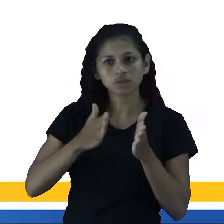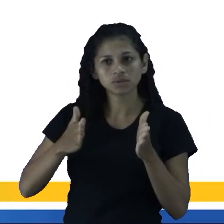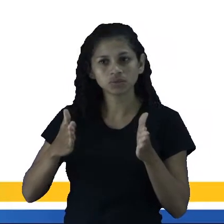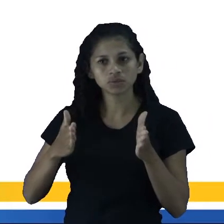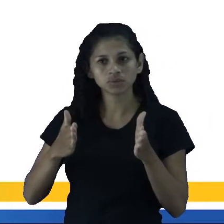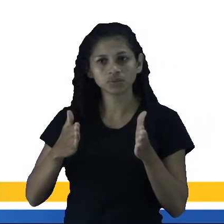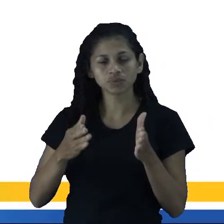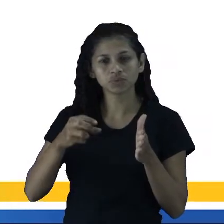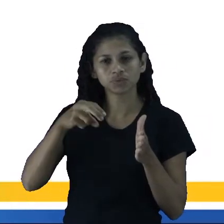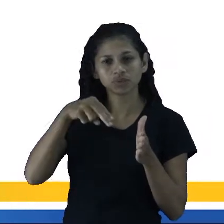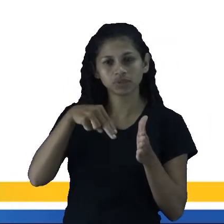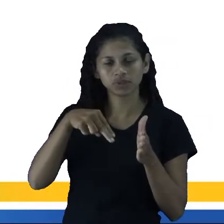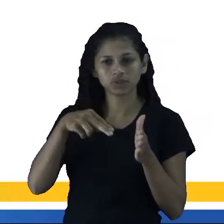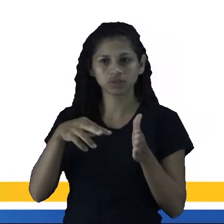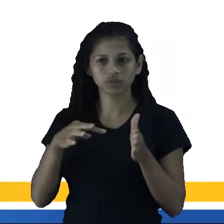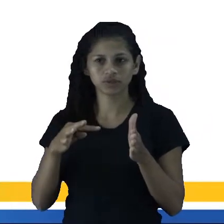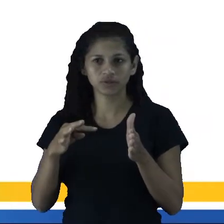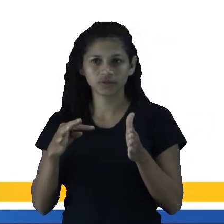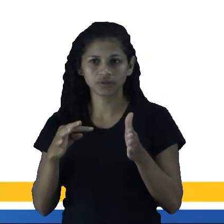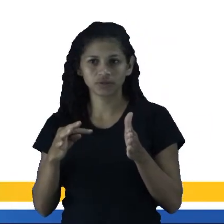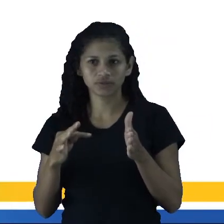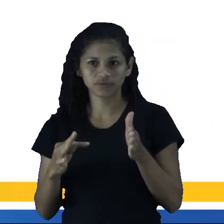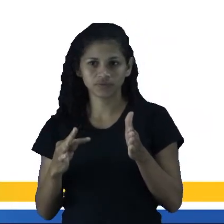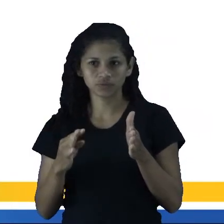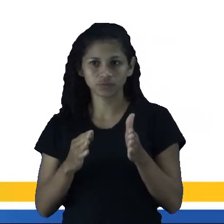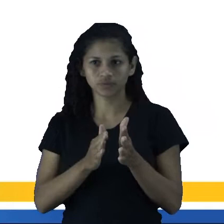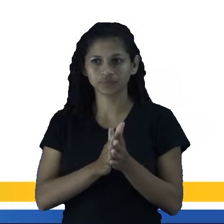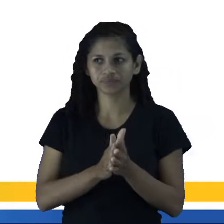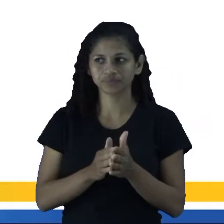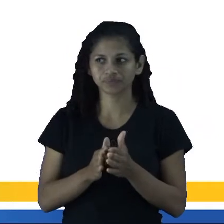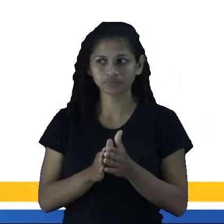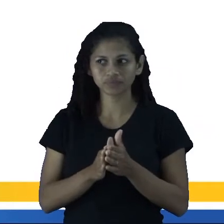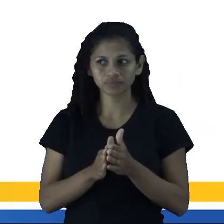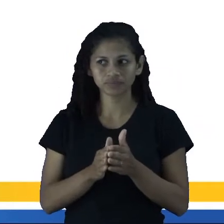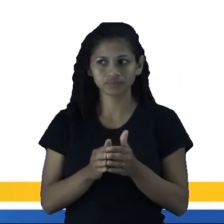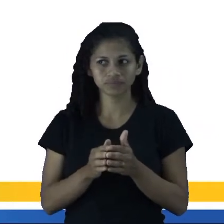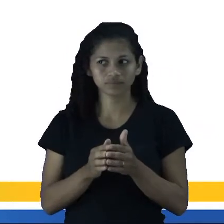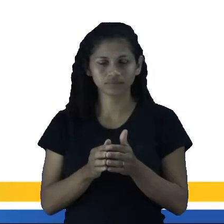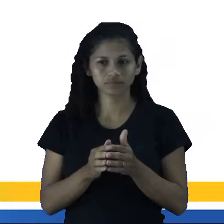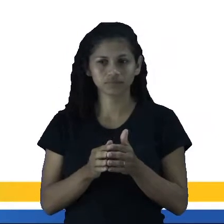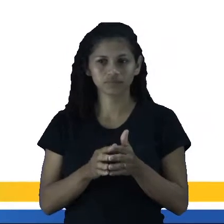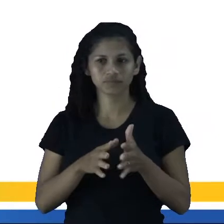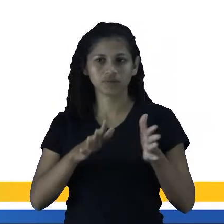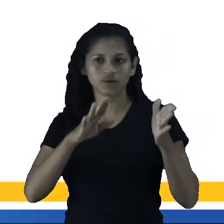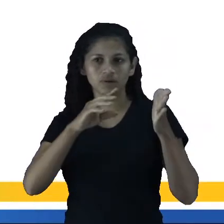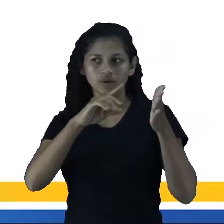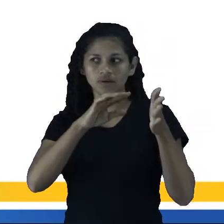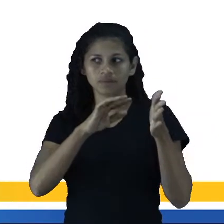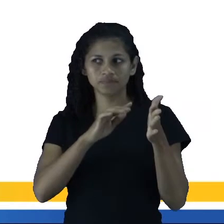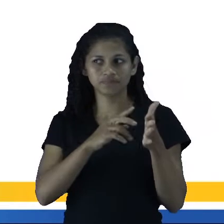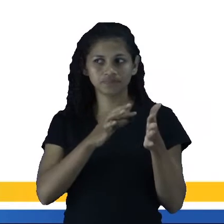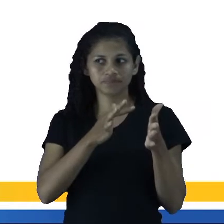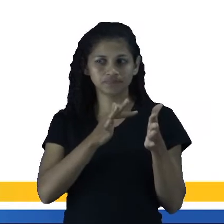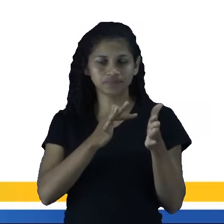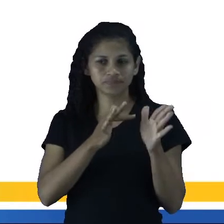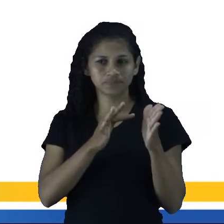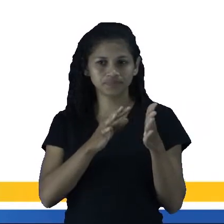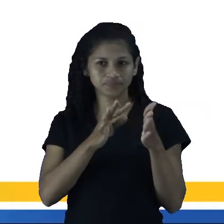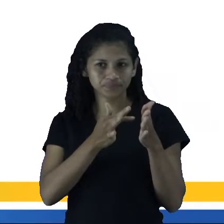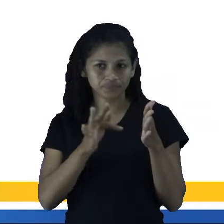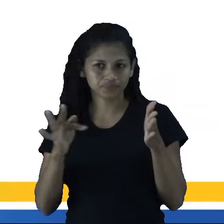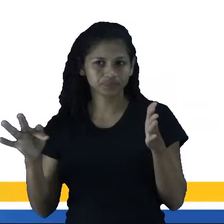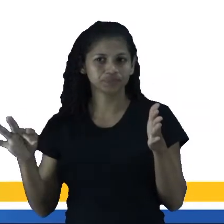fórmula n fatorial. Lembre-se que n fatorial foi abordado, tá, na aula anterior,